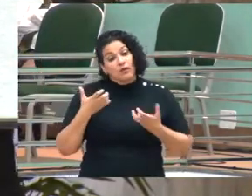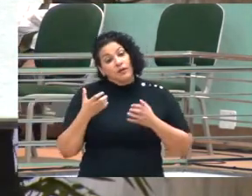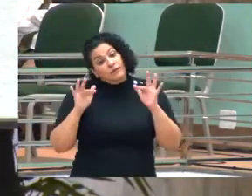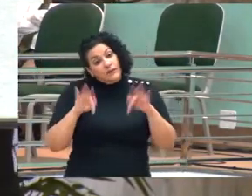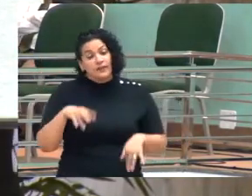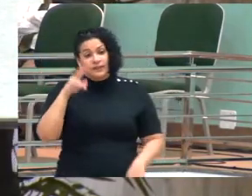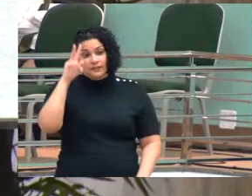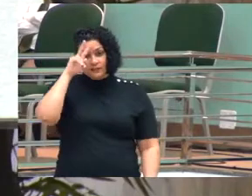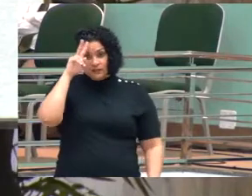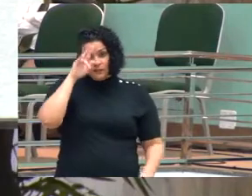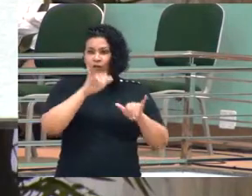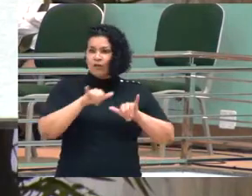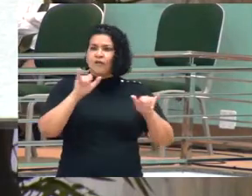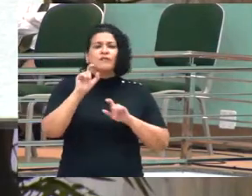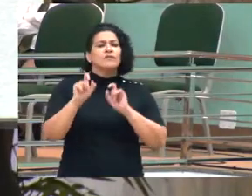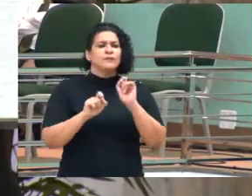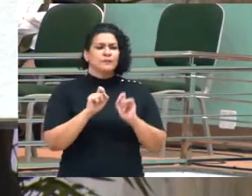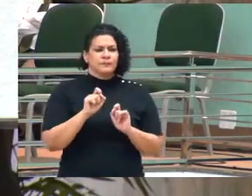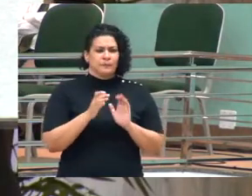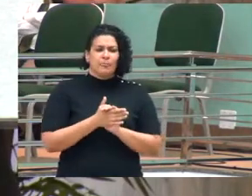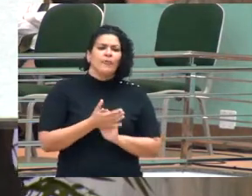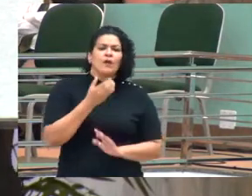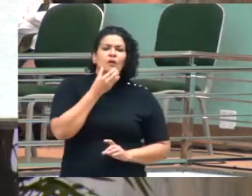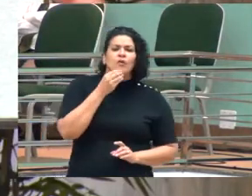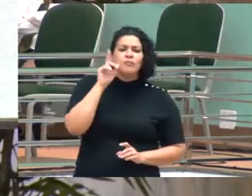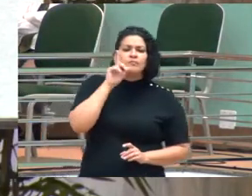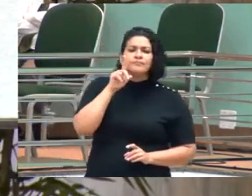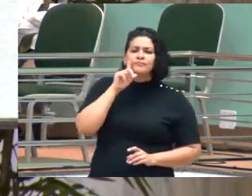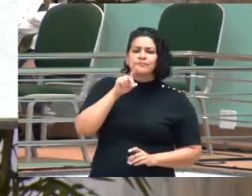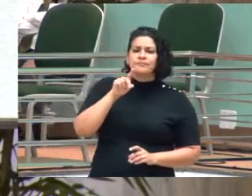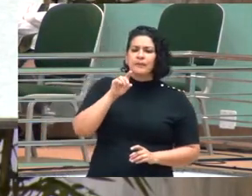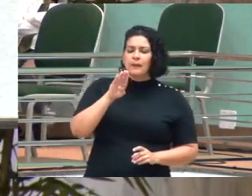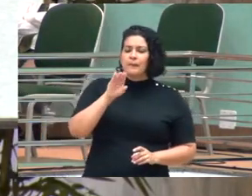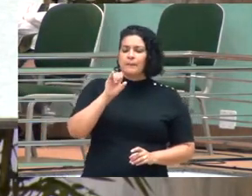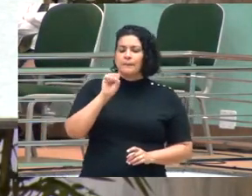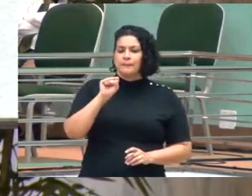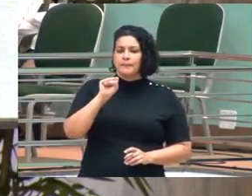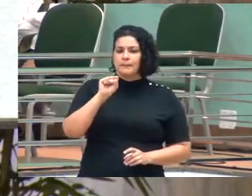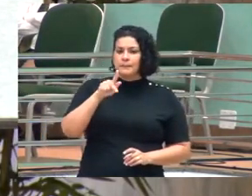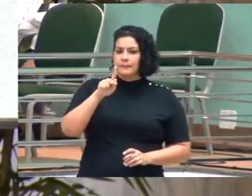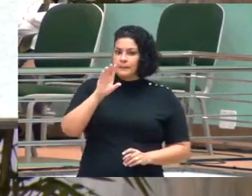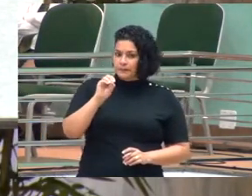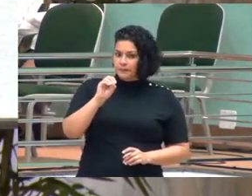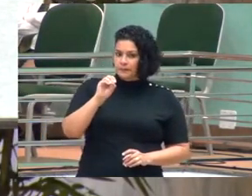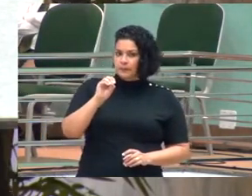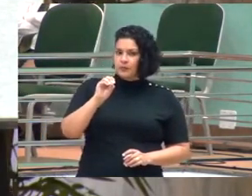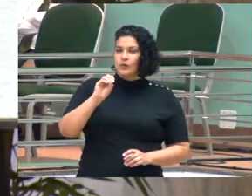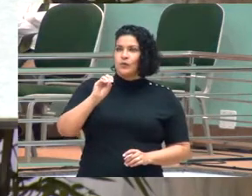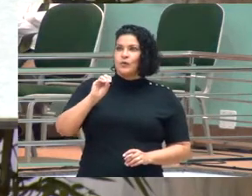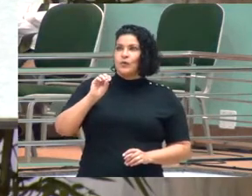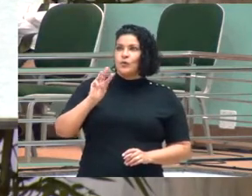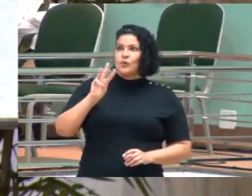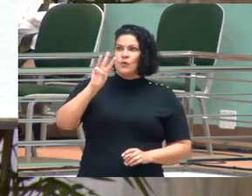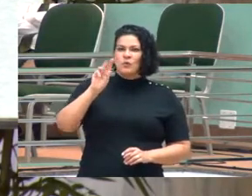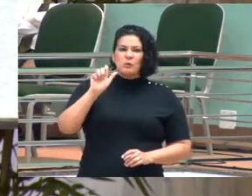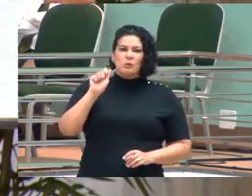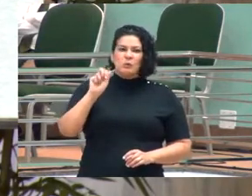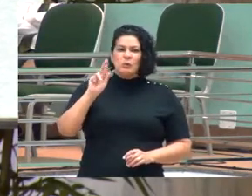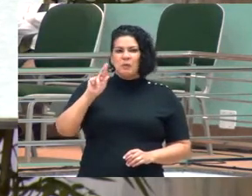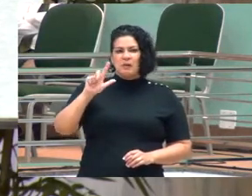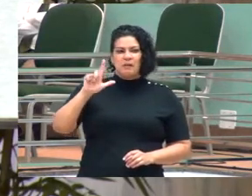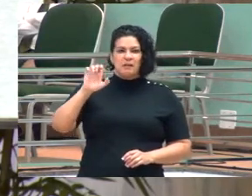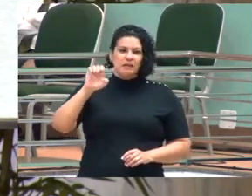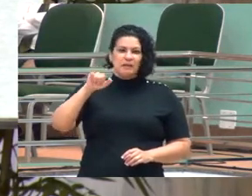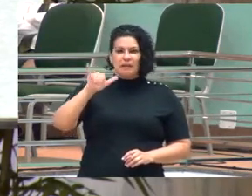bispo chamado Bispo Riley. Ele comentando sobre a vida de João, ele diz assim: a vida presente não